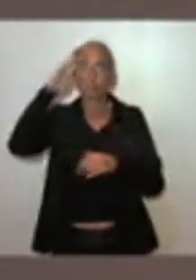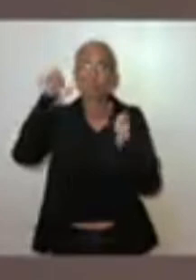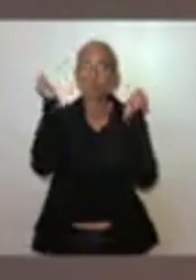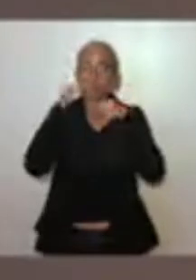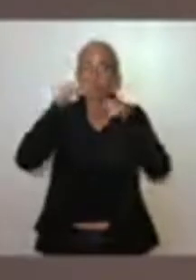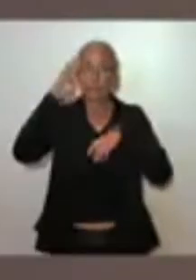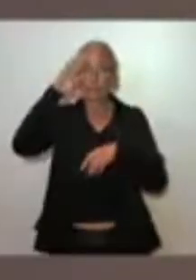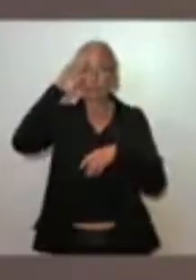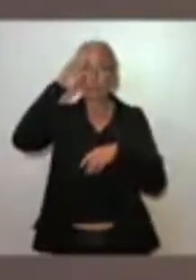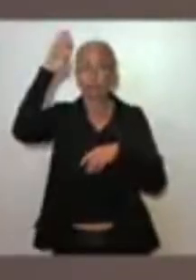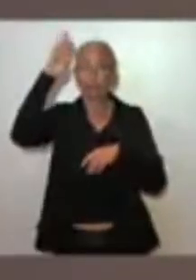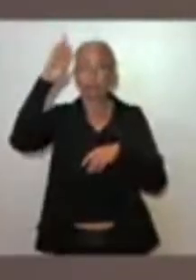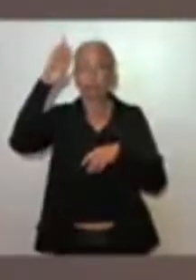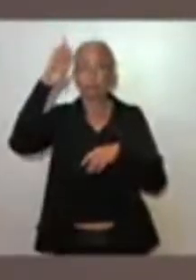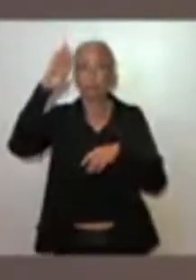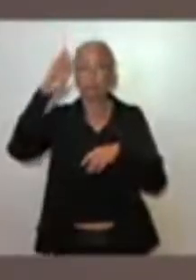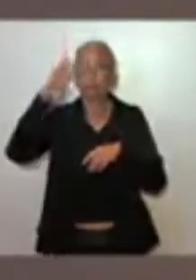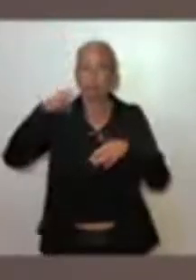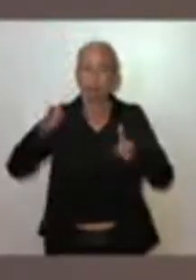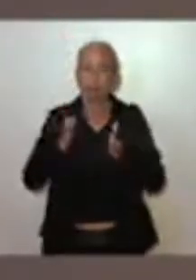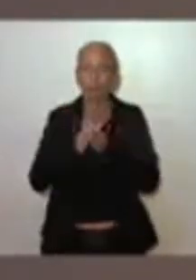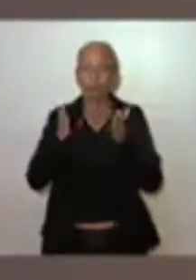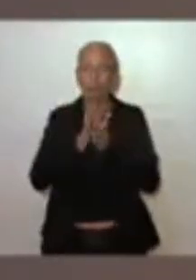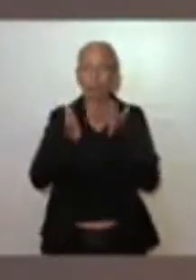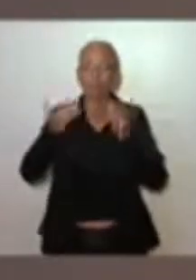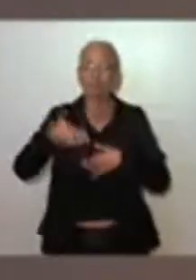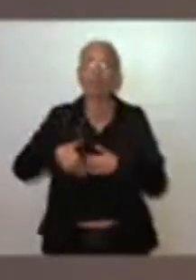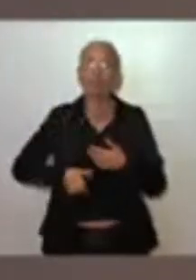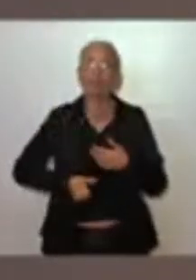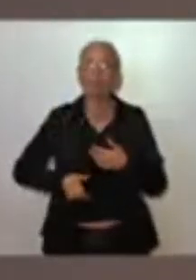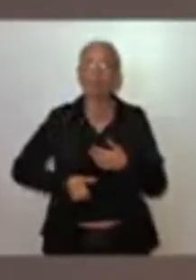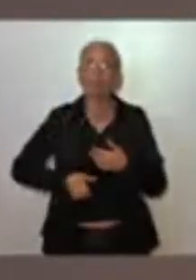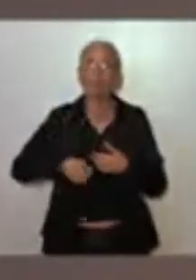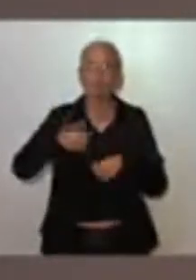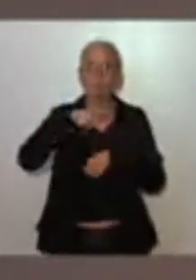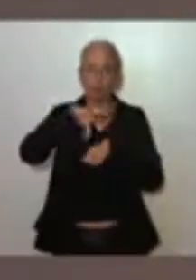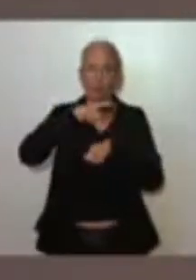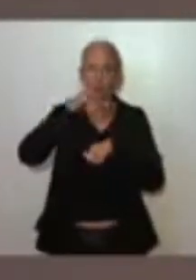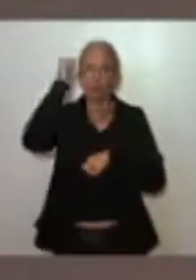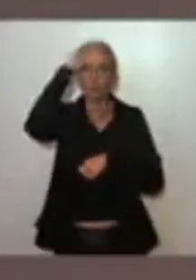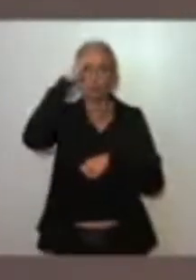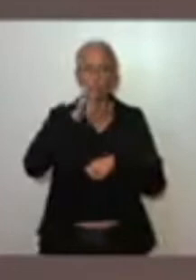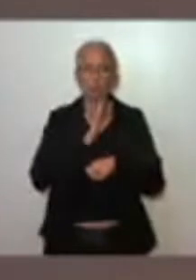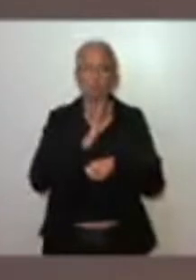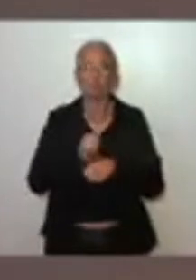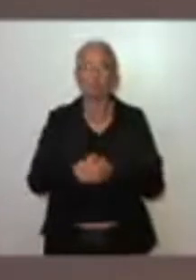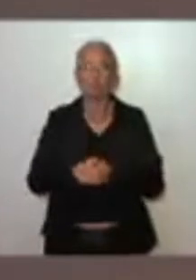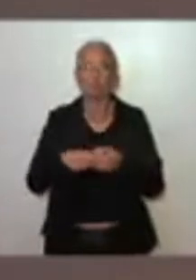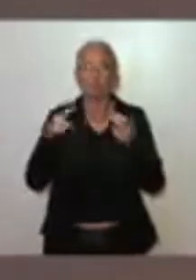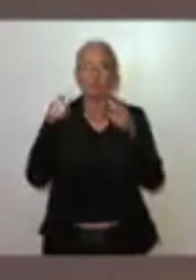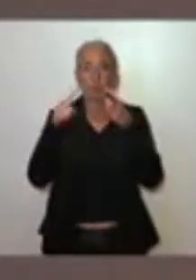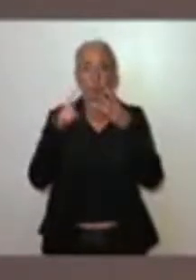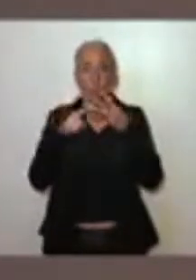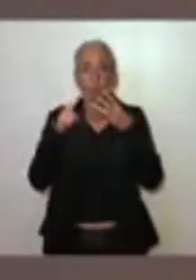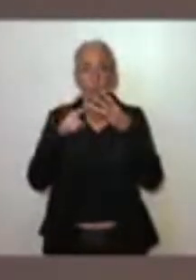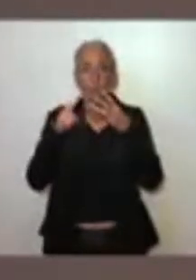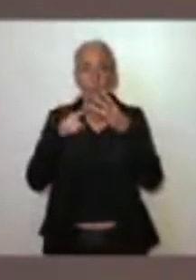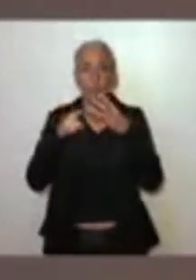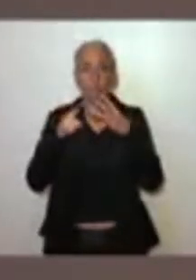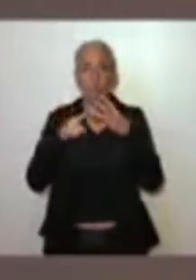do que enfrentar a pobreza EA fome um país como o Brasil terceiro item da minha